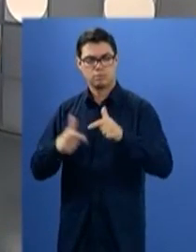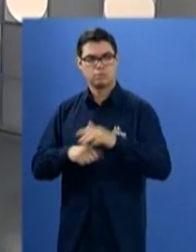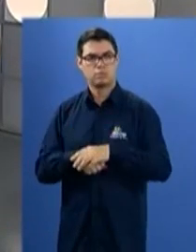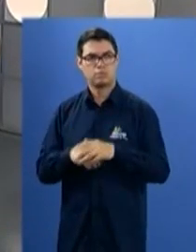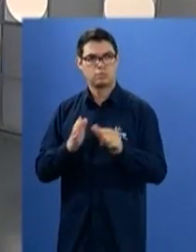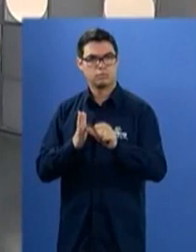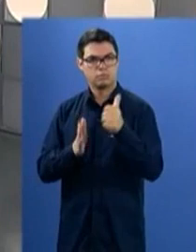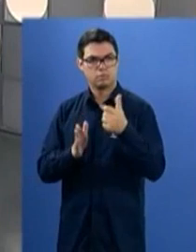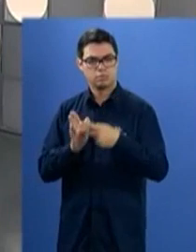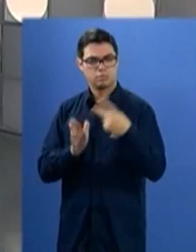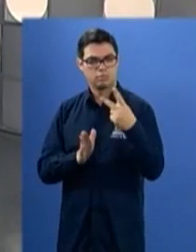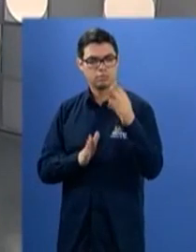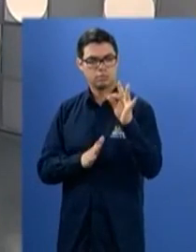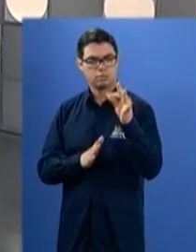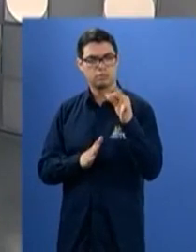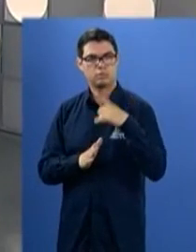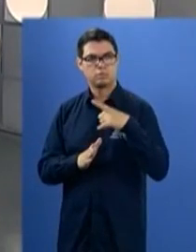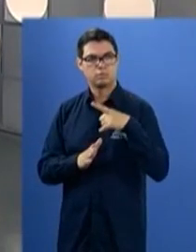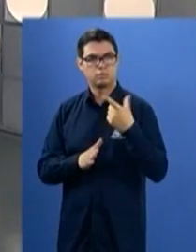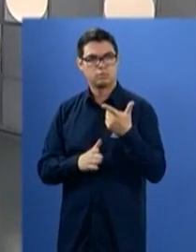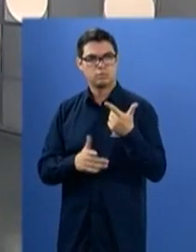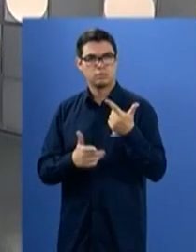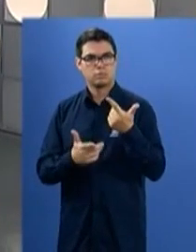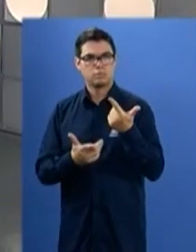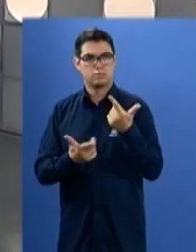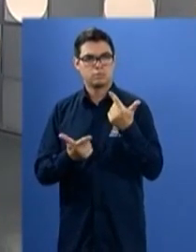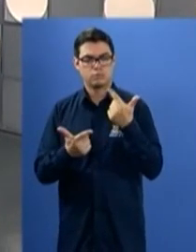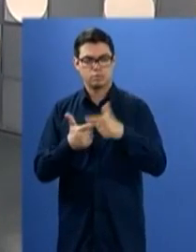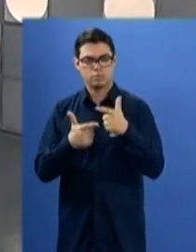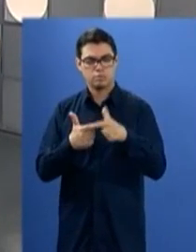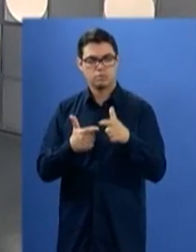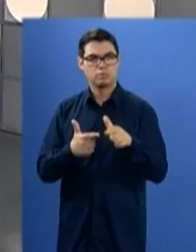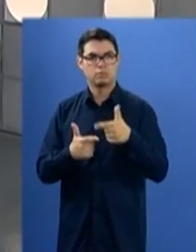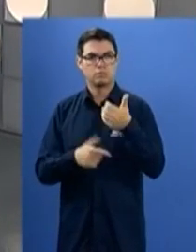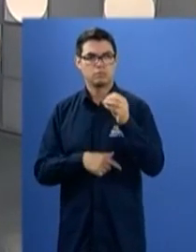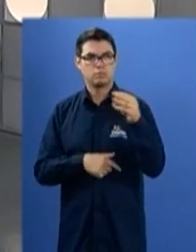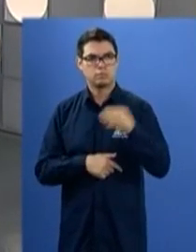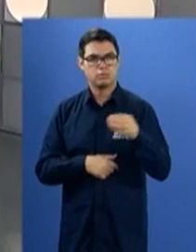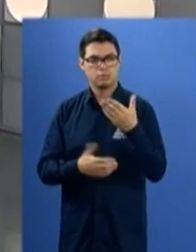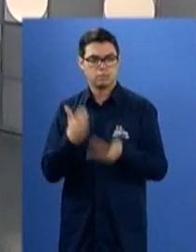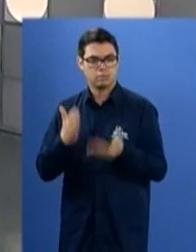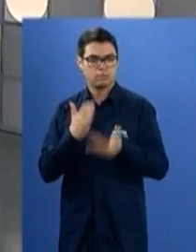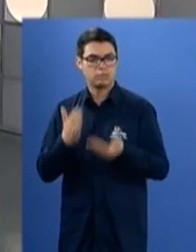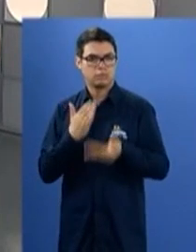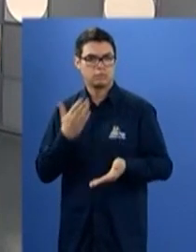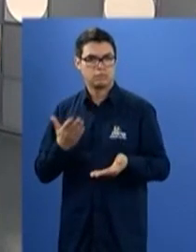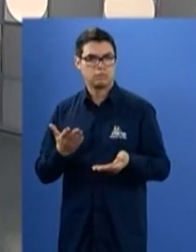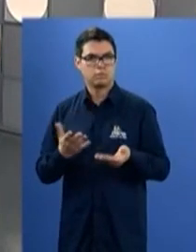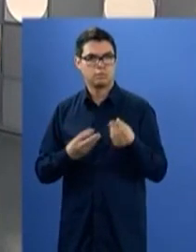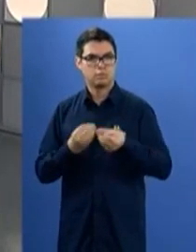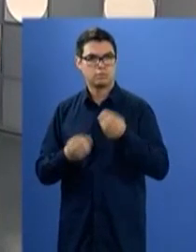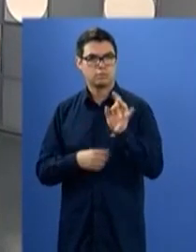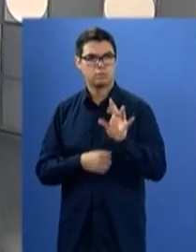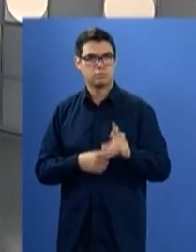primeiro e o segundo turno possuírem ociosidade, seja ela de 10% ou de 20% de ociosidade em